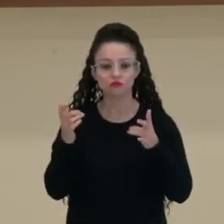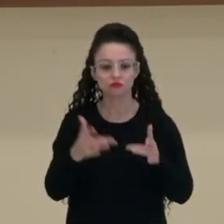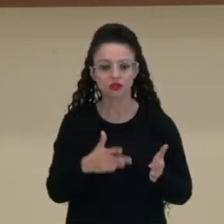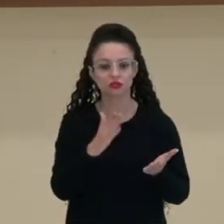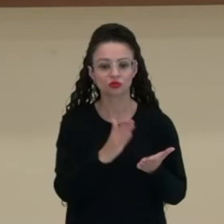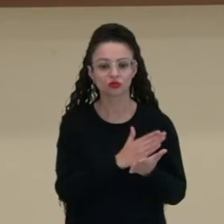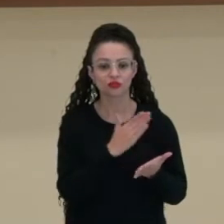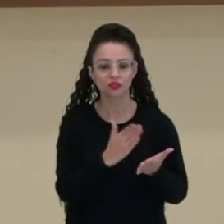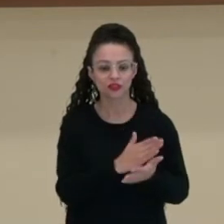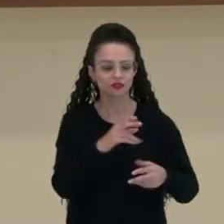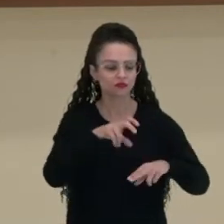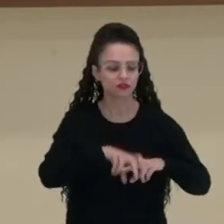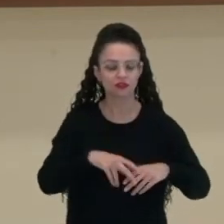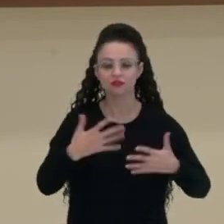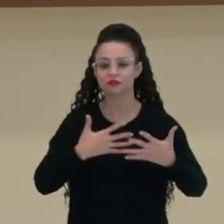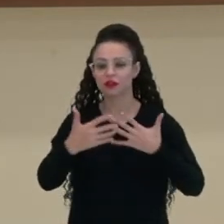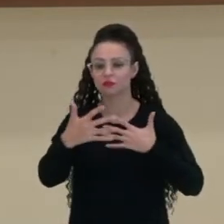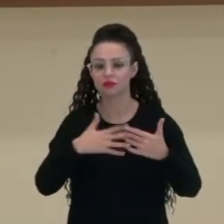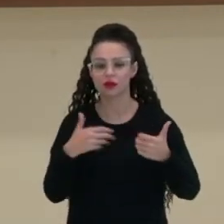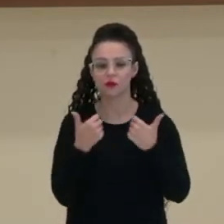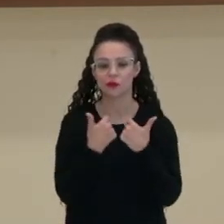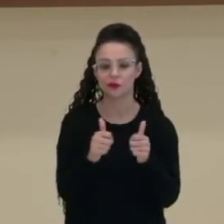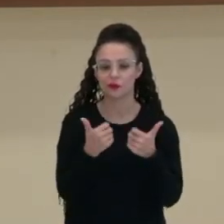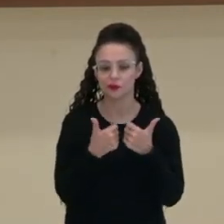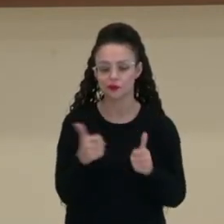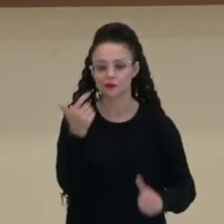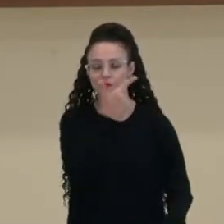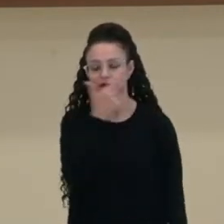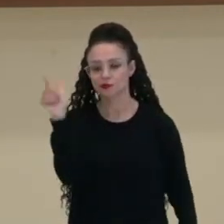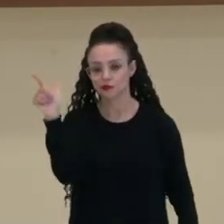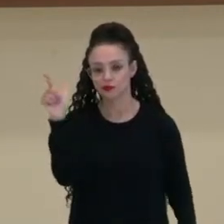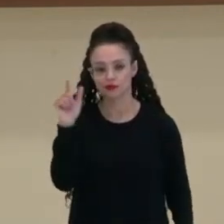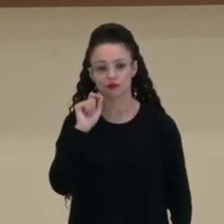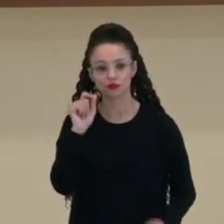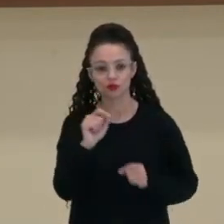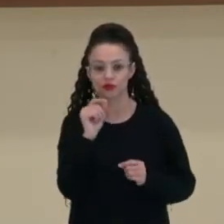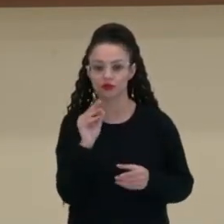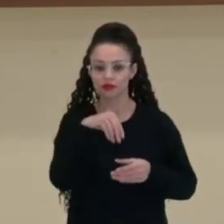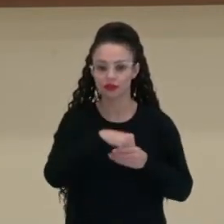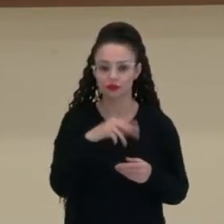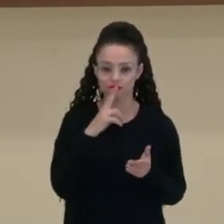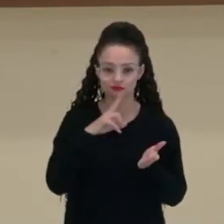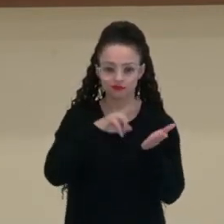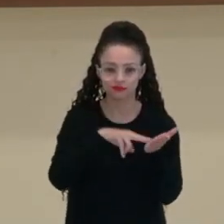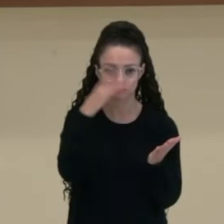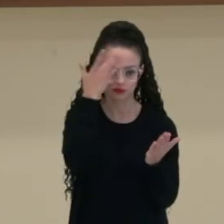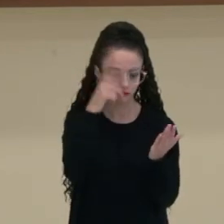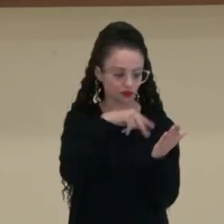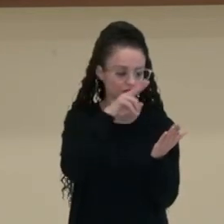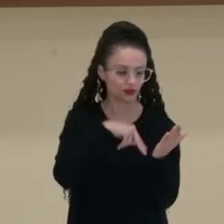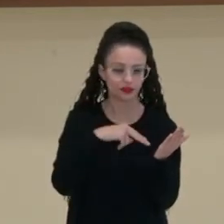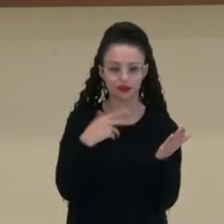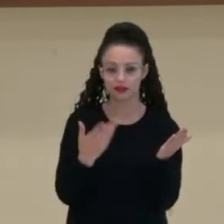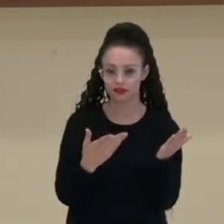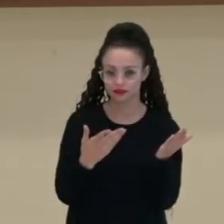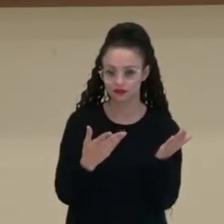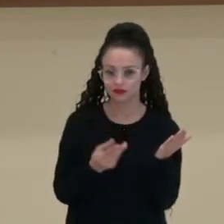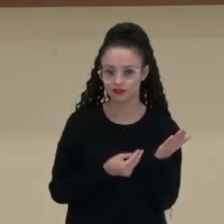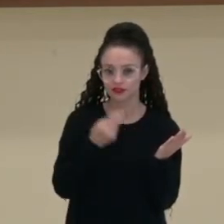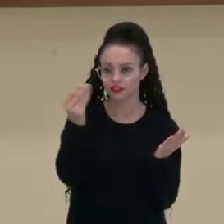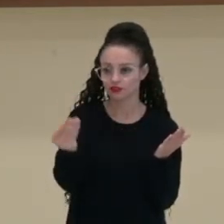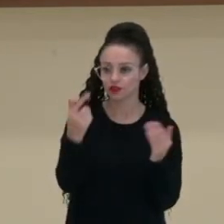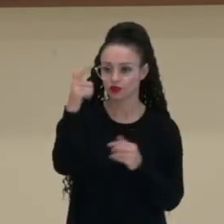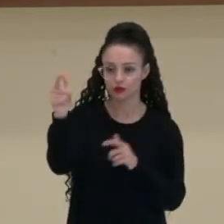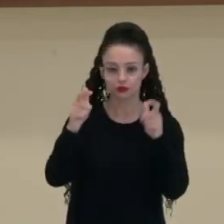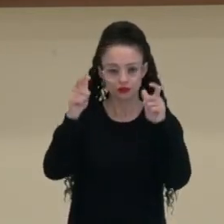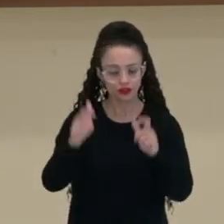em bancos, terminais de ônibus e outros com um bilhetinho dentro para a pessoa pegar, ler e devolver em algum